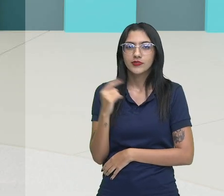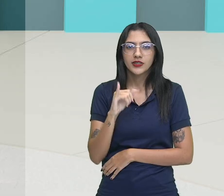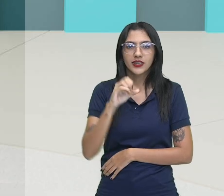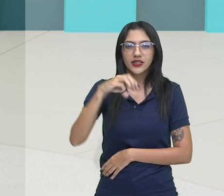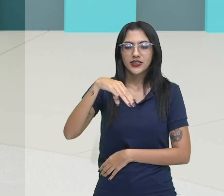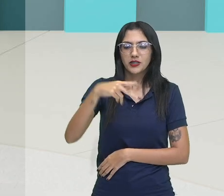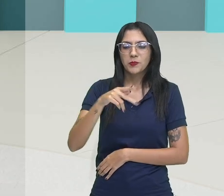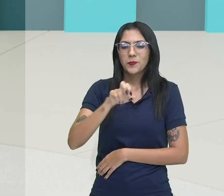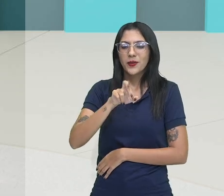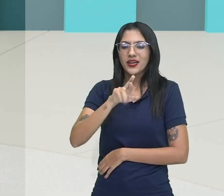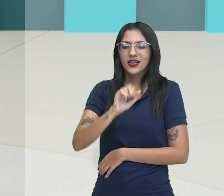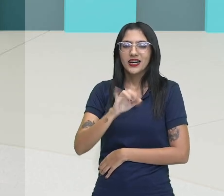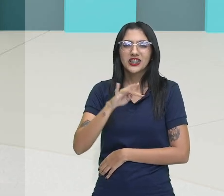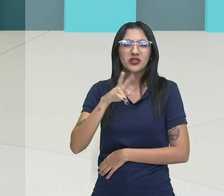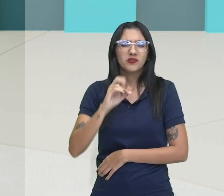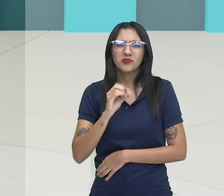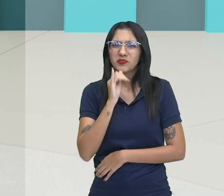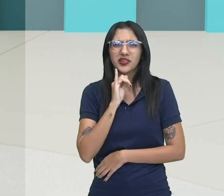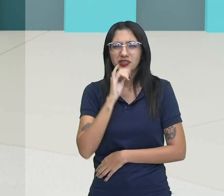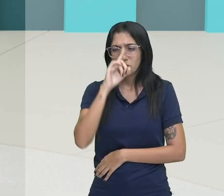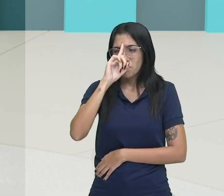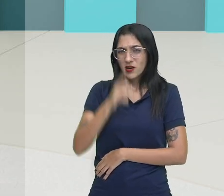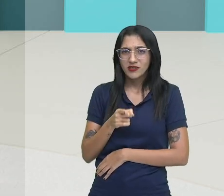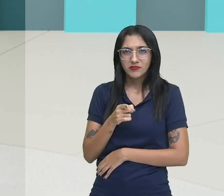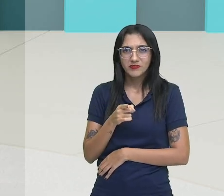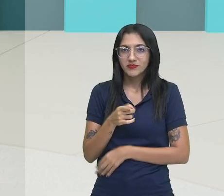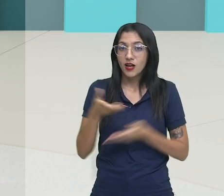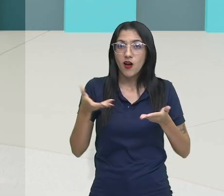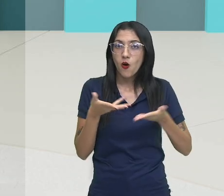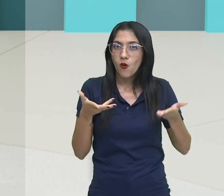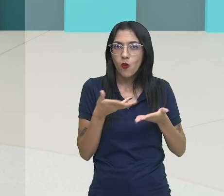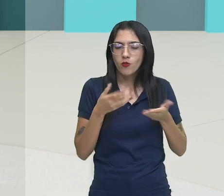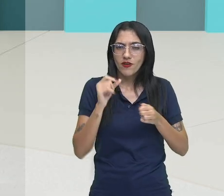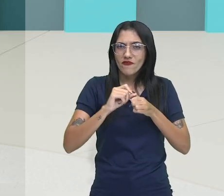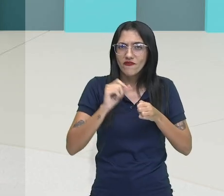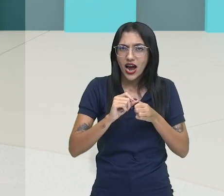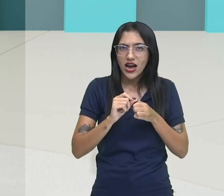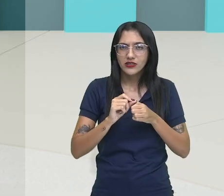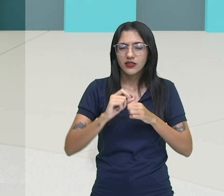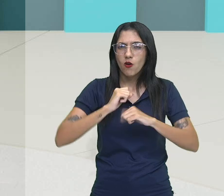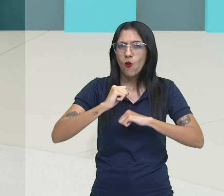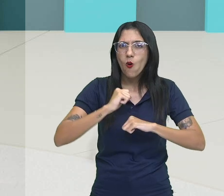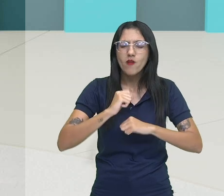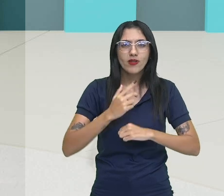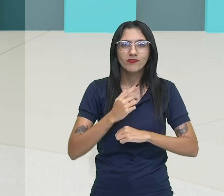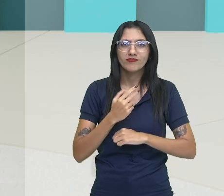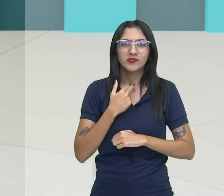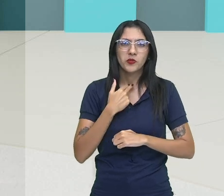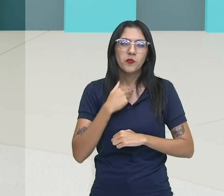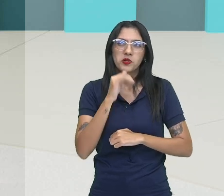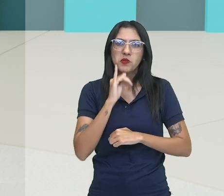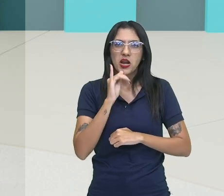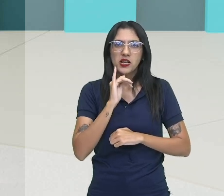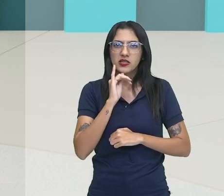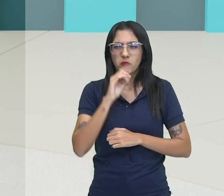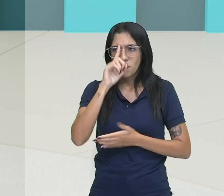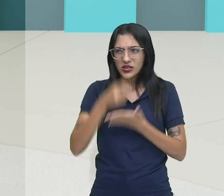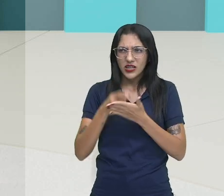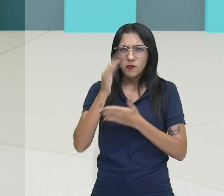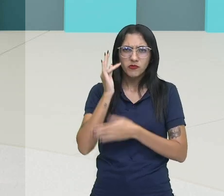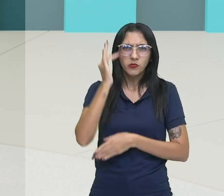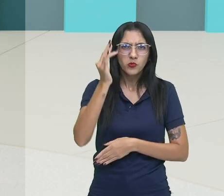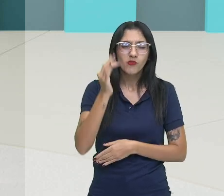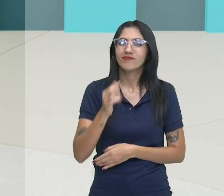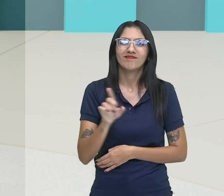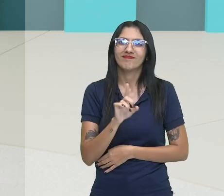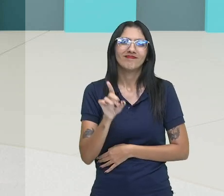ordem no passado, uma ordem no futuro. A ordem é agora. Faça, corra, não tem como ser futuro ou presente. Não